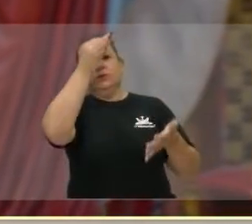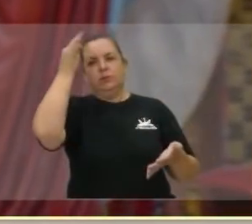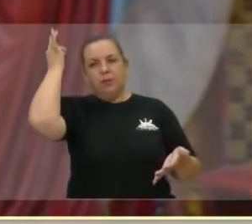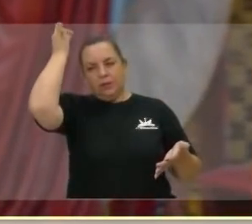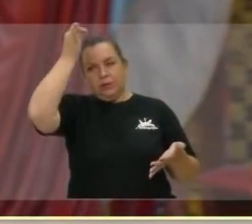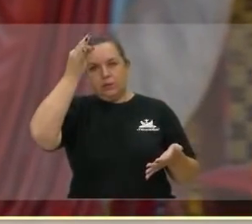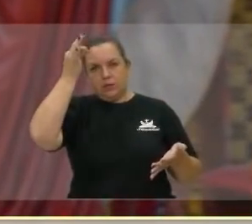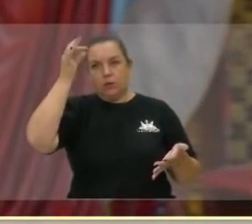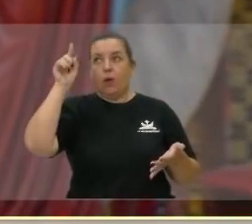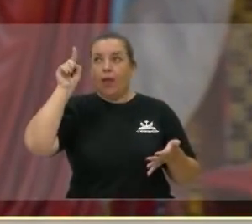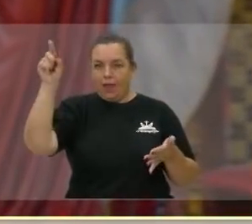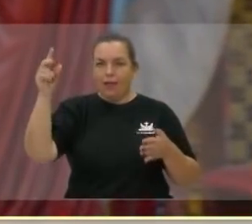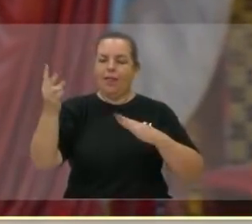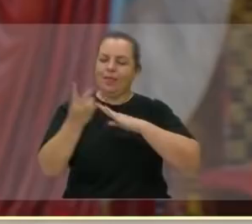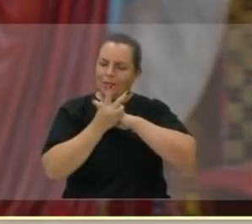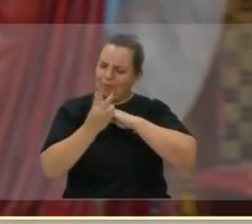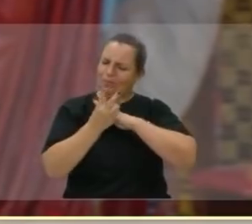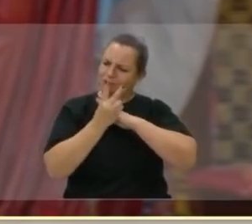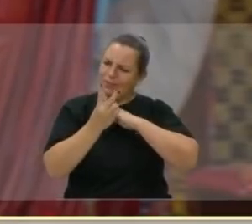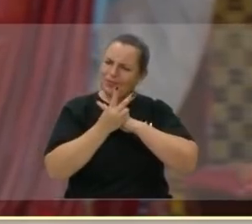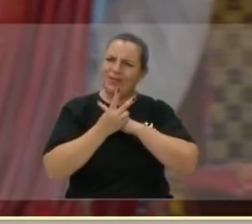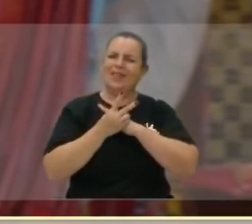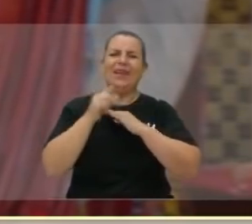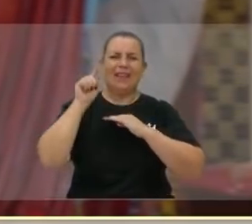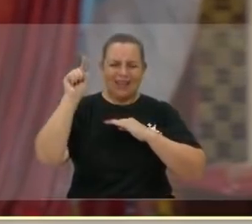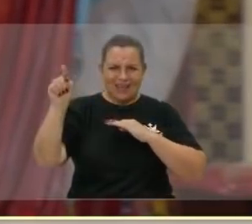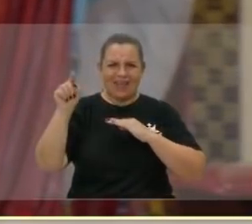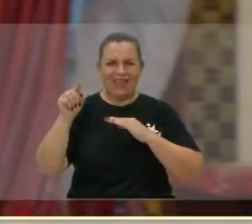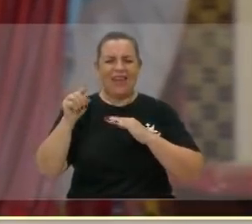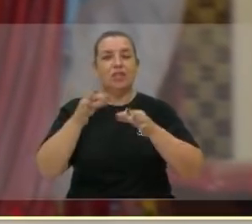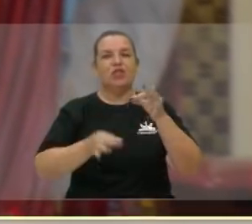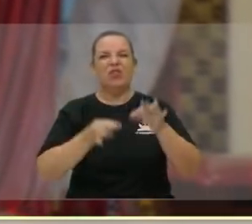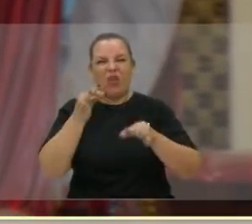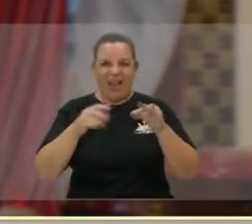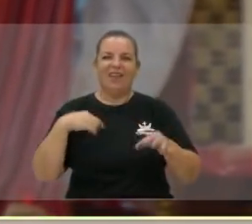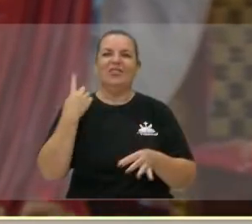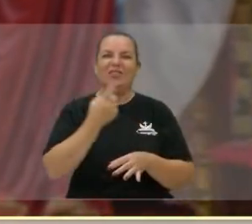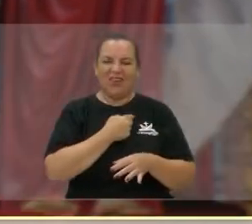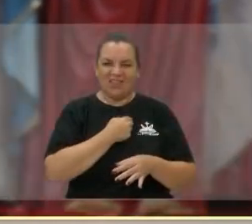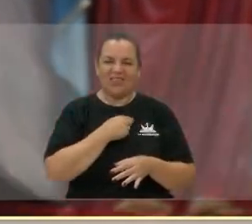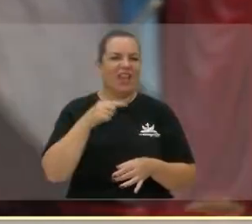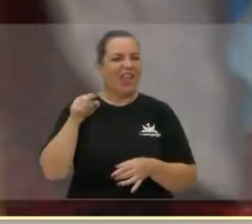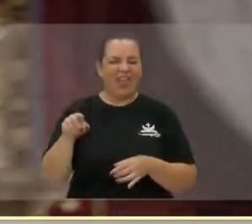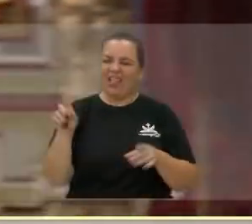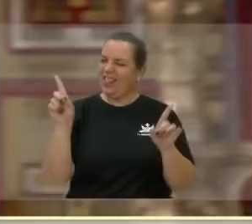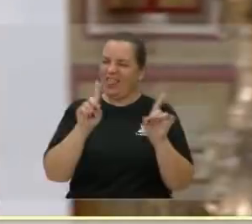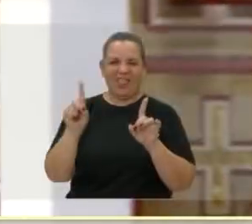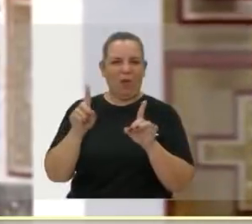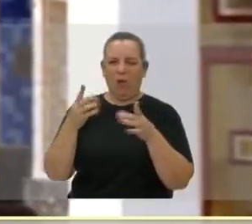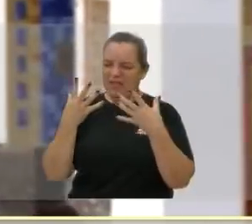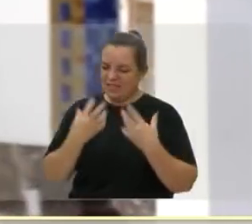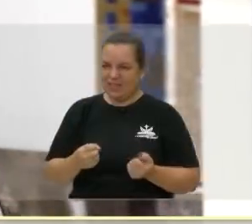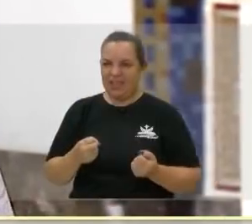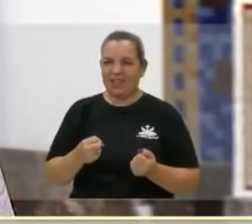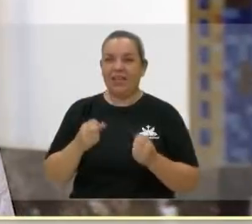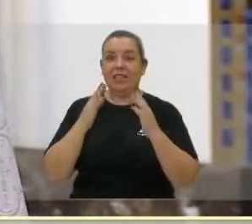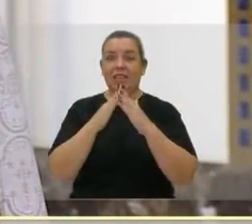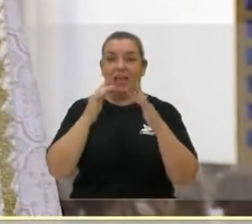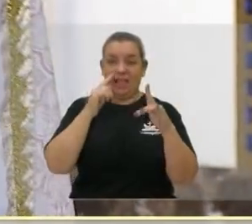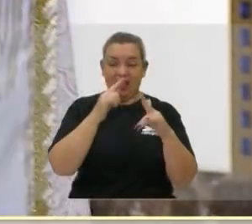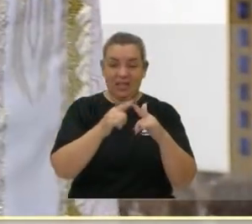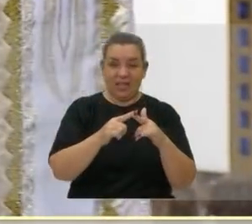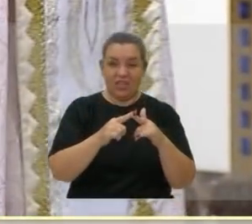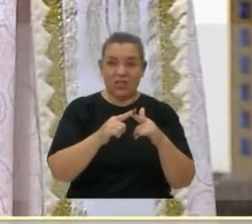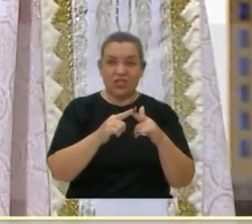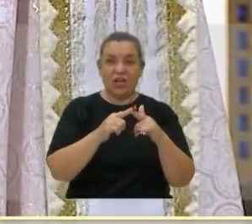o defensor, o paráclito, o advogado, aquele que não permite que a igreja saia